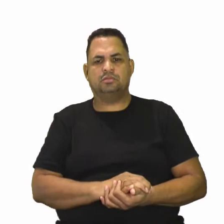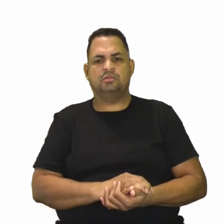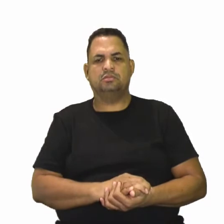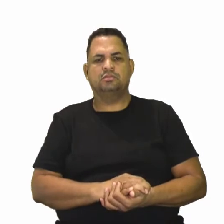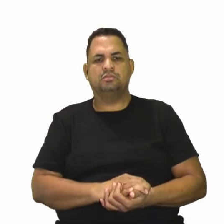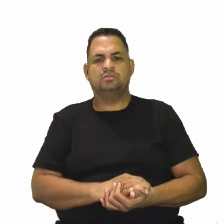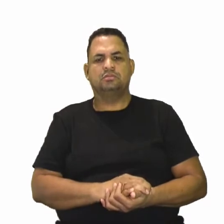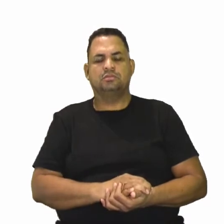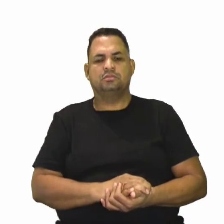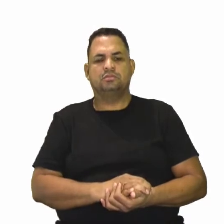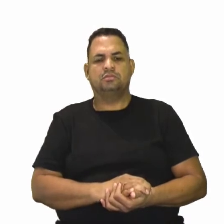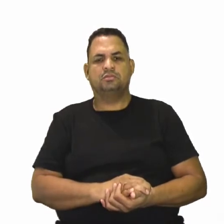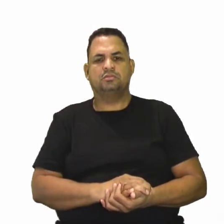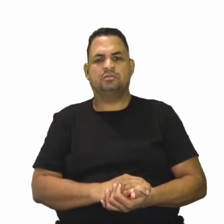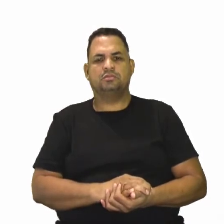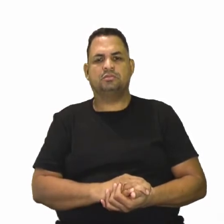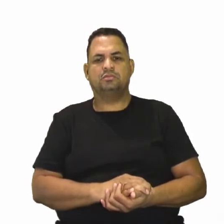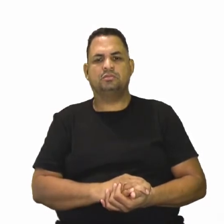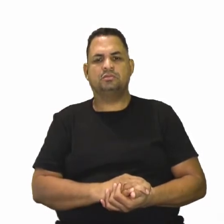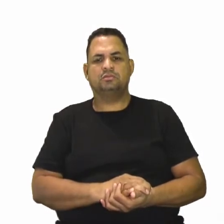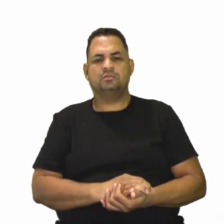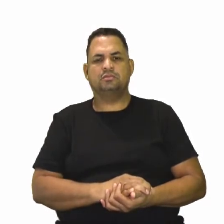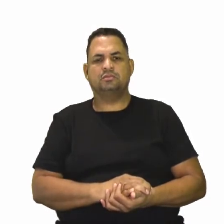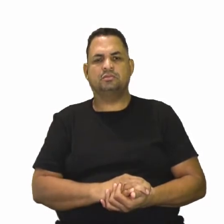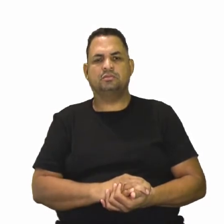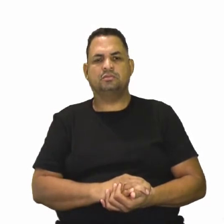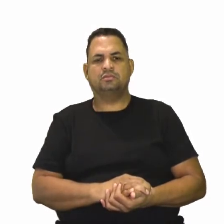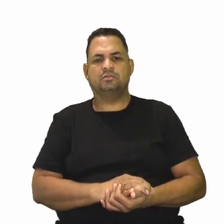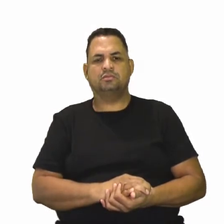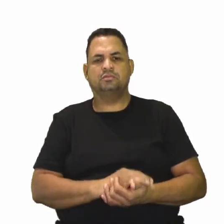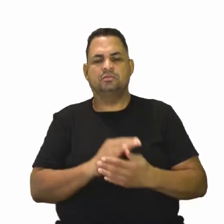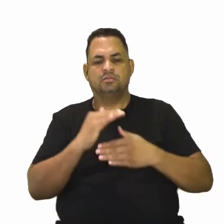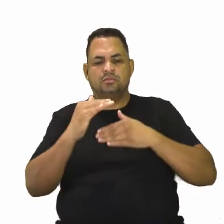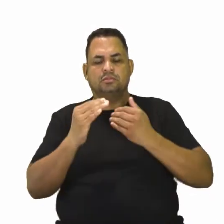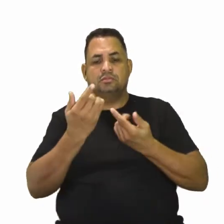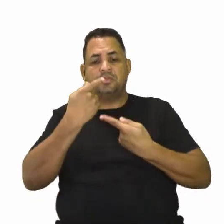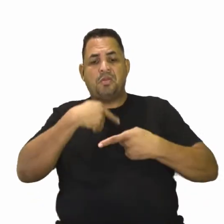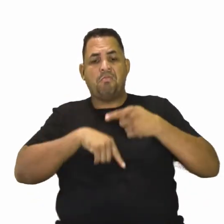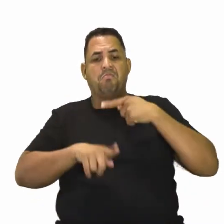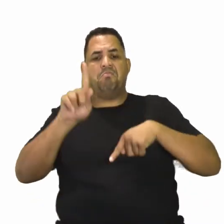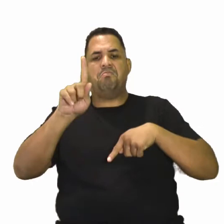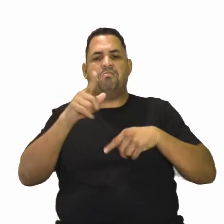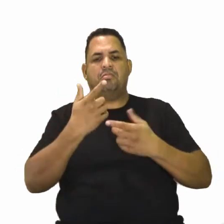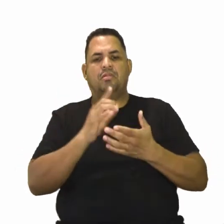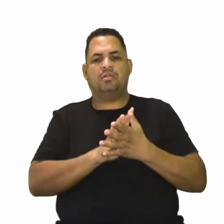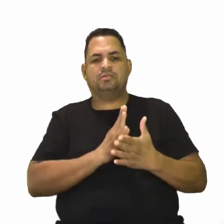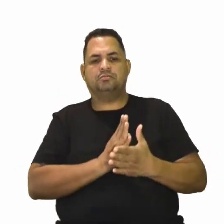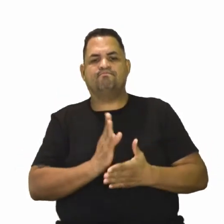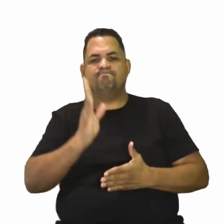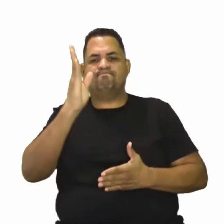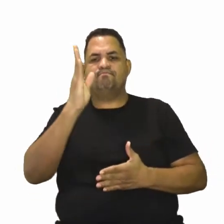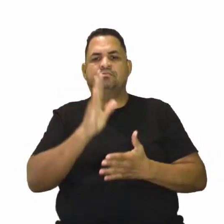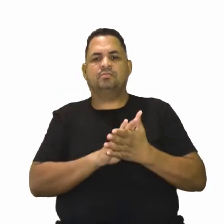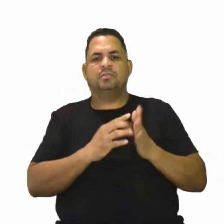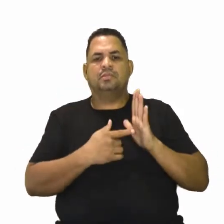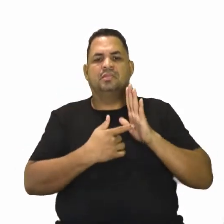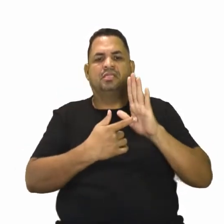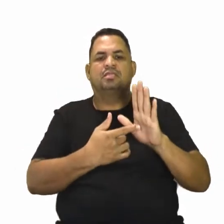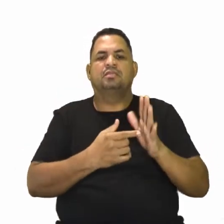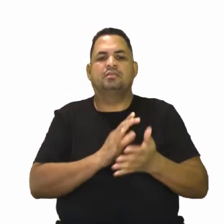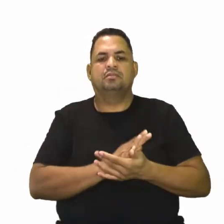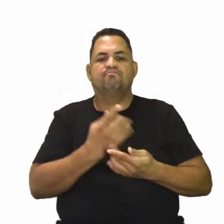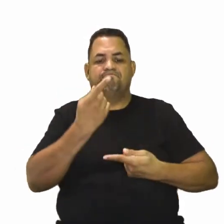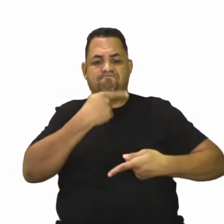China, ou the His, esse crescimento. Olha aqui essa seta aqui, ela mostra